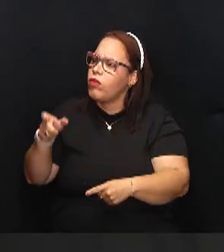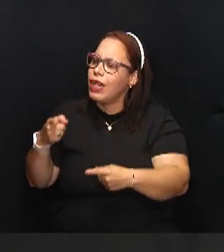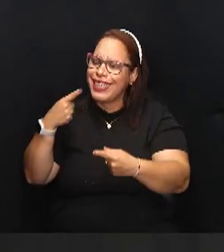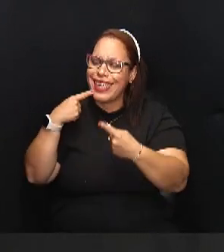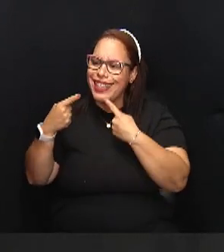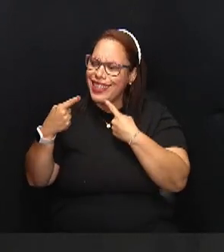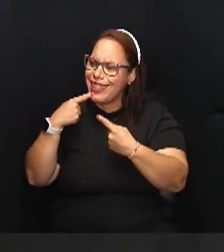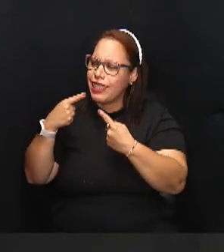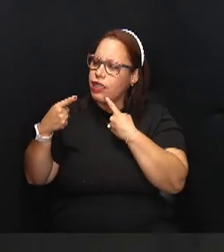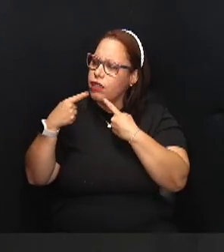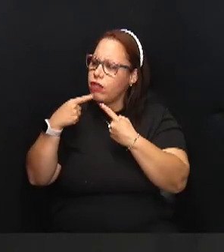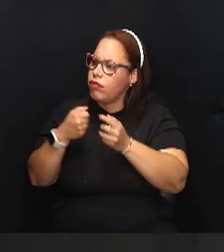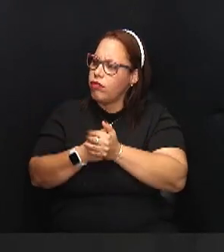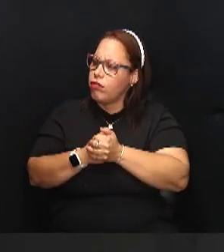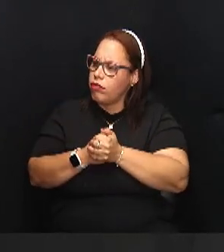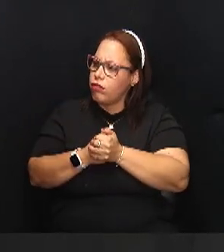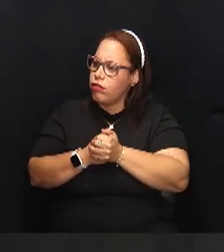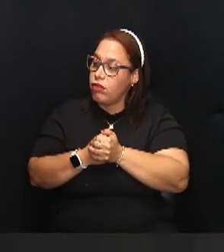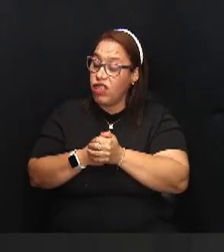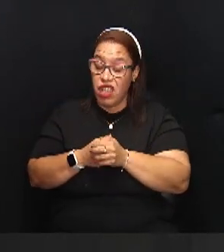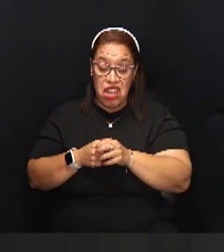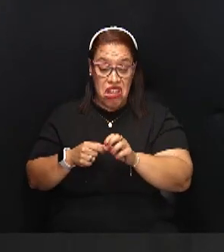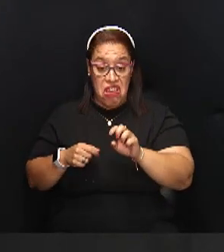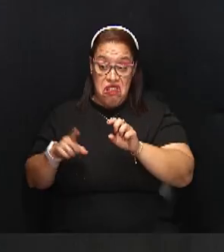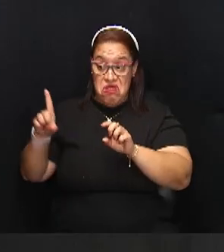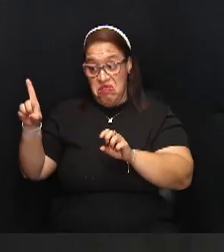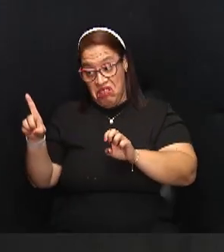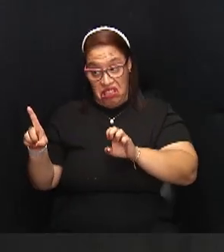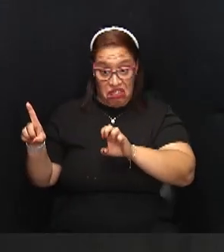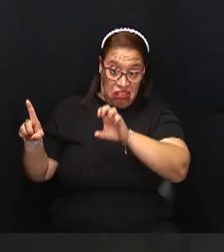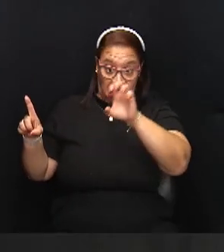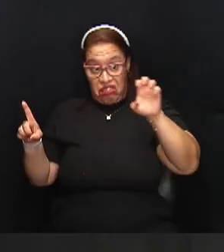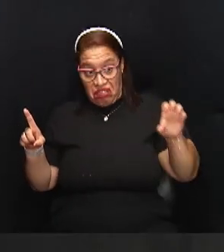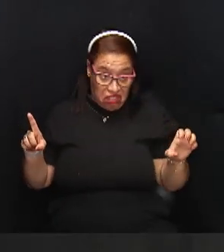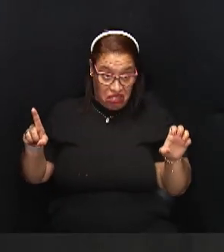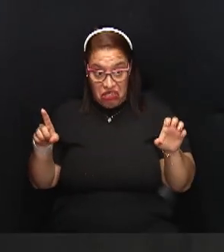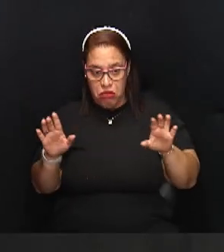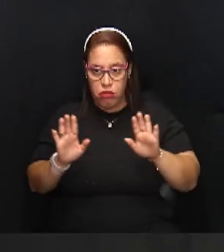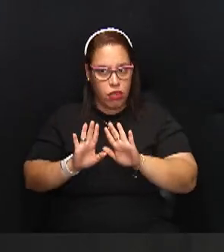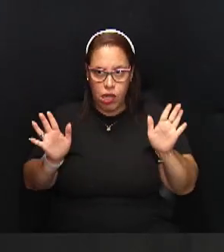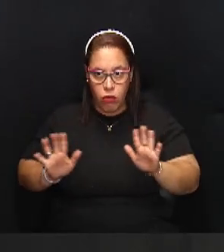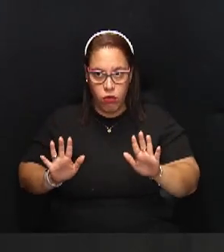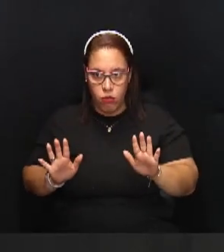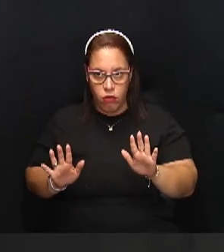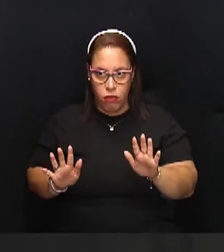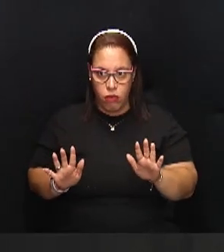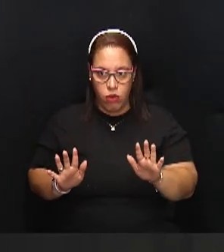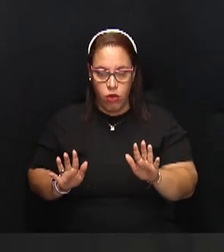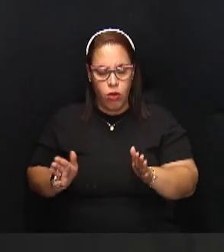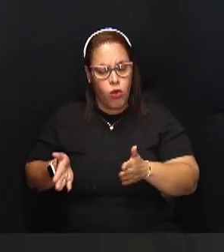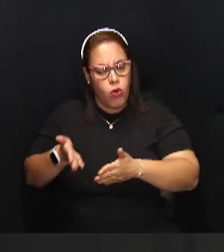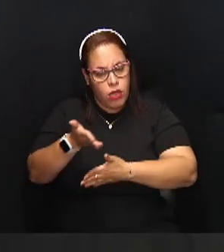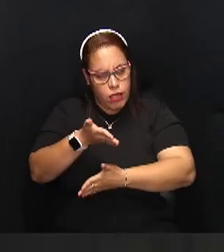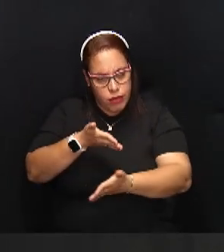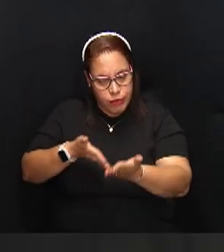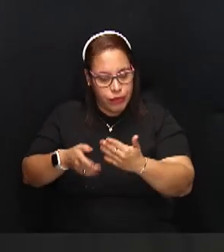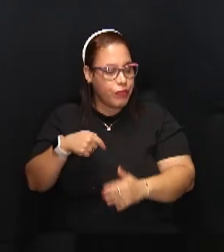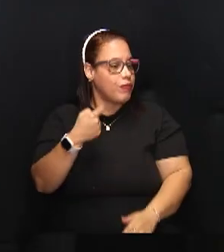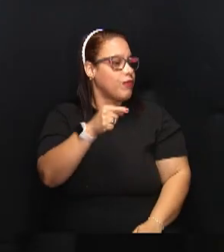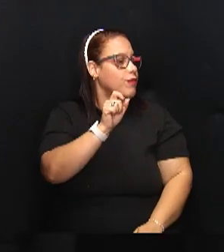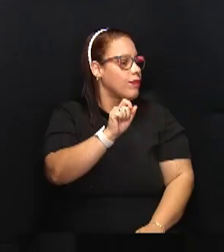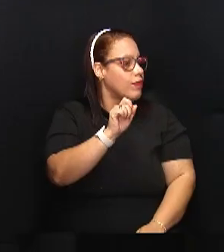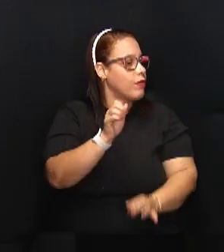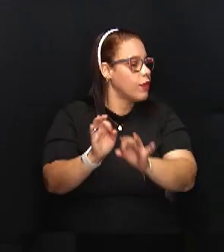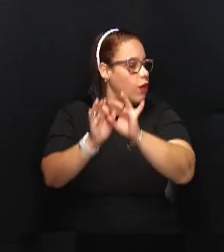diálogo, eu não sou nem na extrema direita, nem na extrema esquerda. Eu acho que a gente, na vida, tem que saber compor. Eu que acompanho